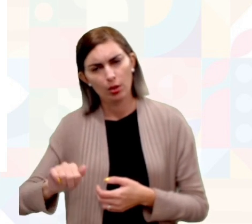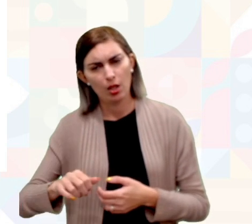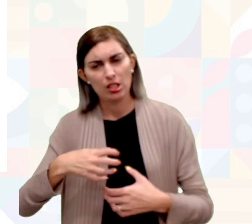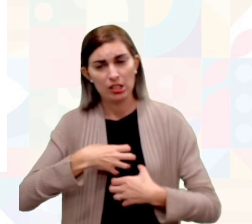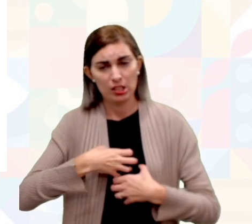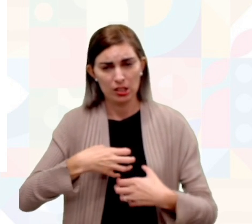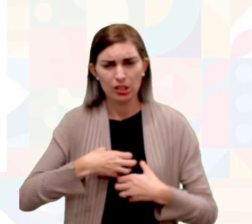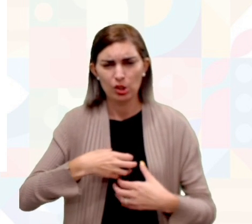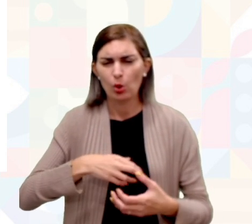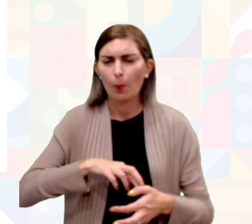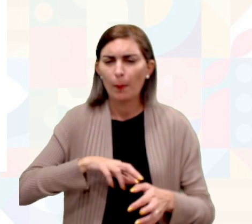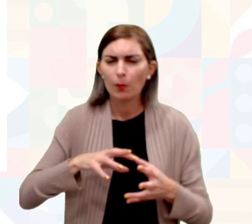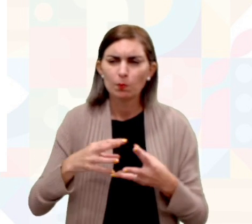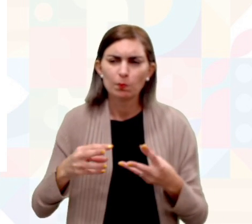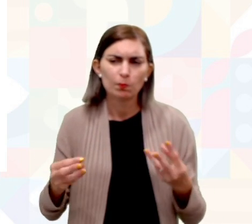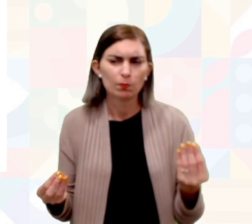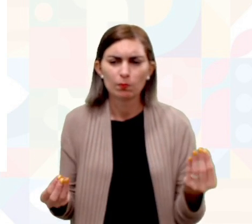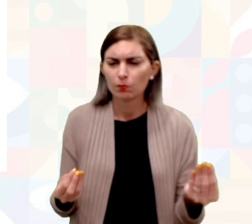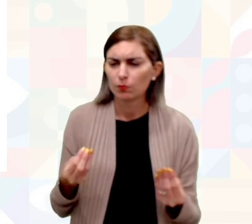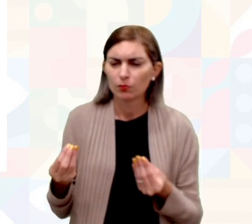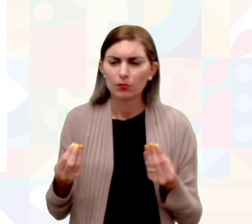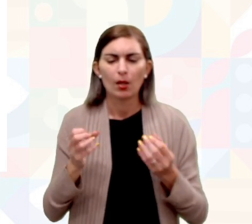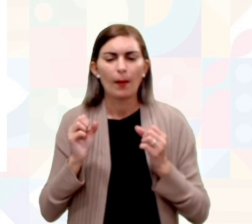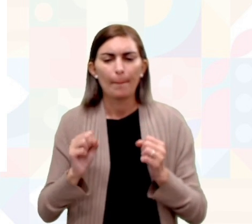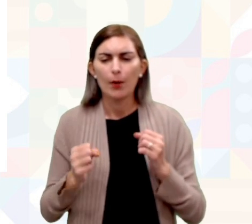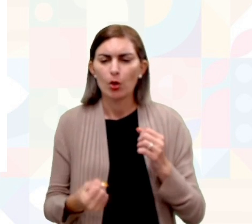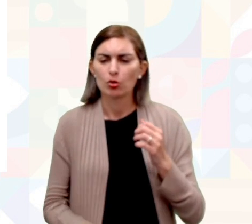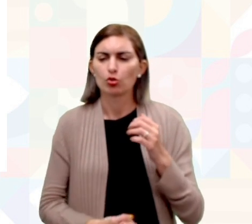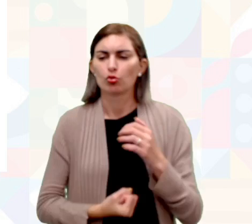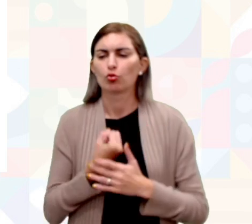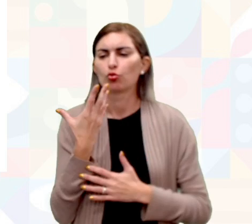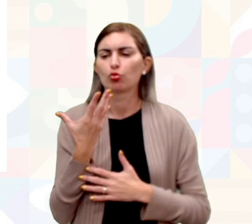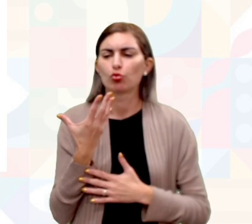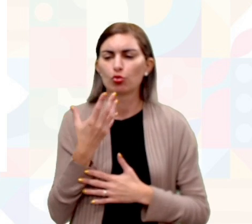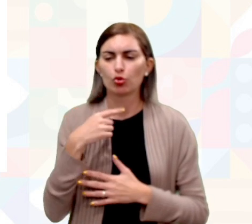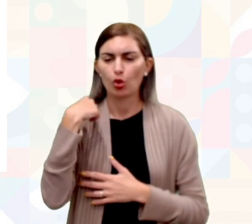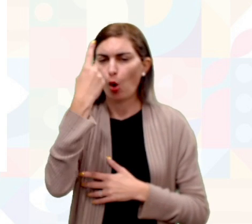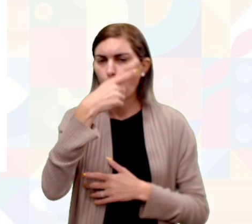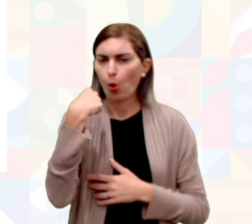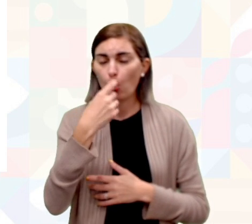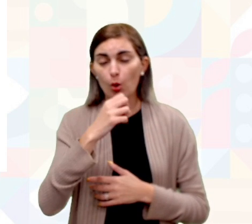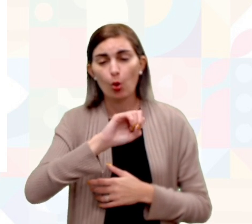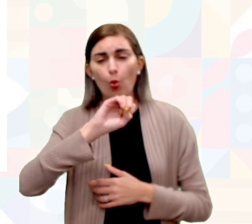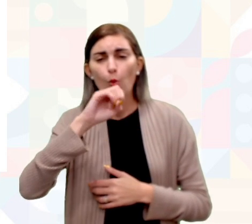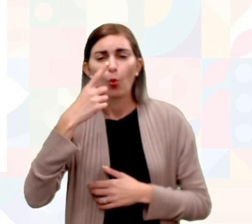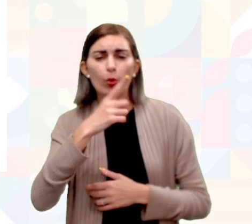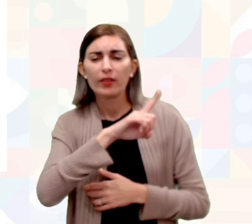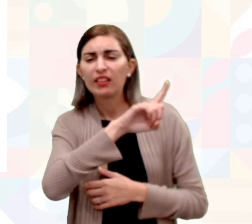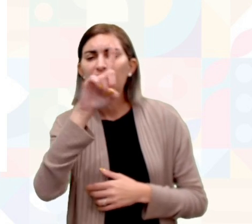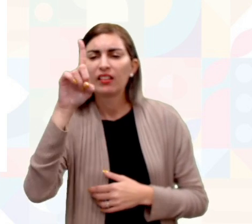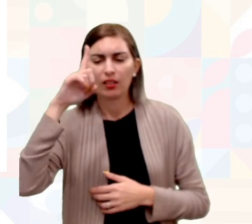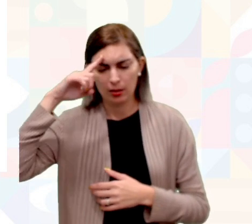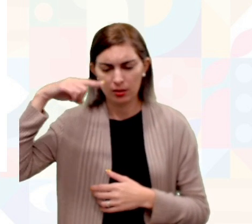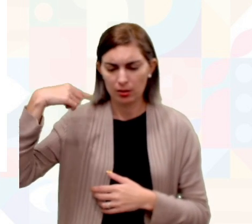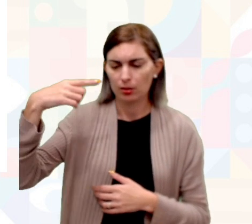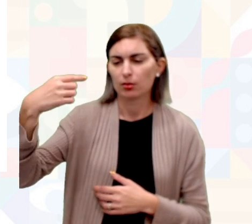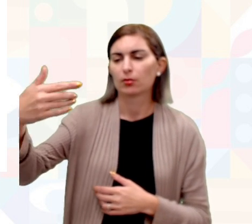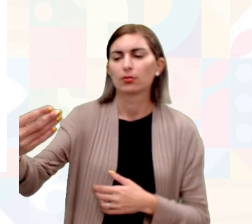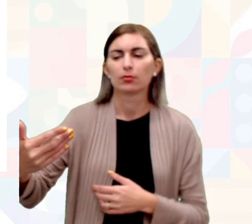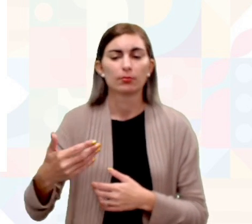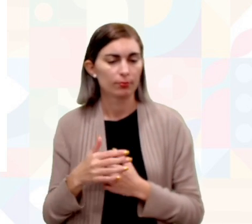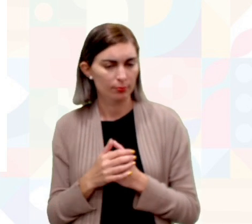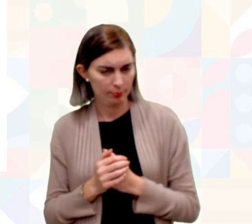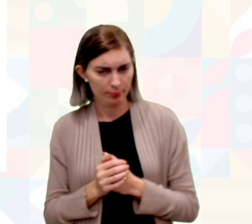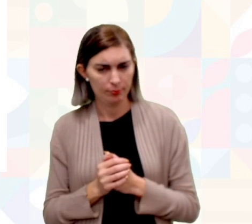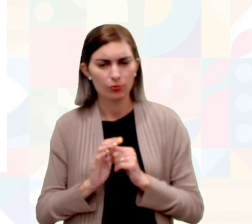são vagos e subjetivos e podem surgir após horas ou dias de exposição, certo?